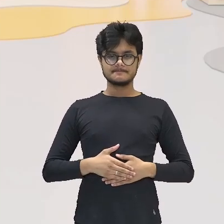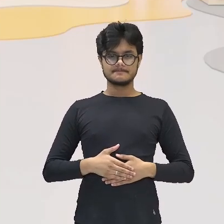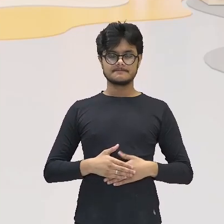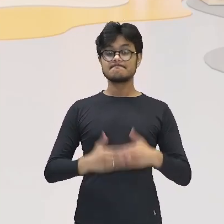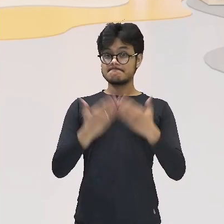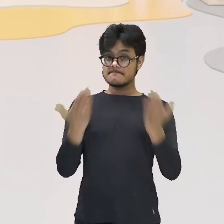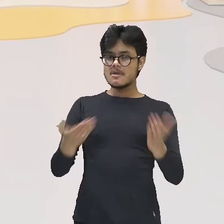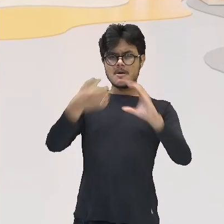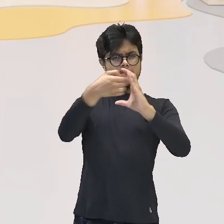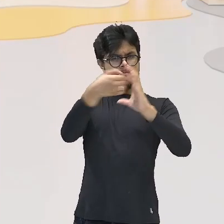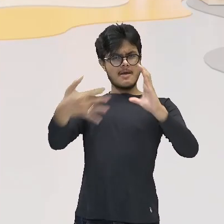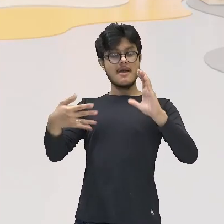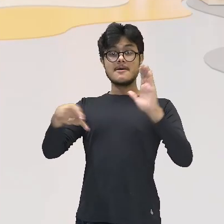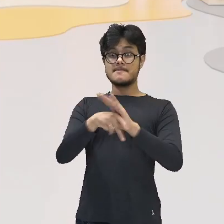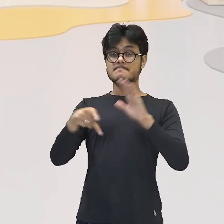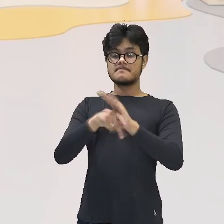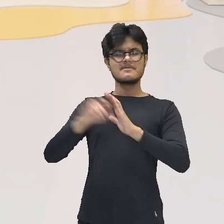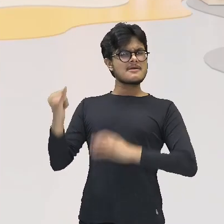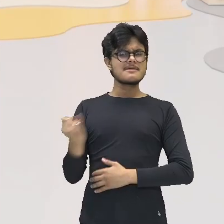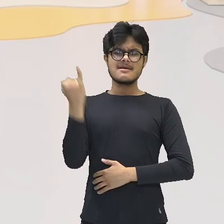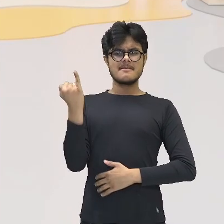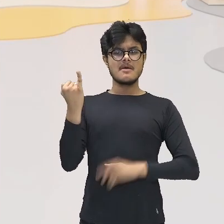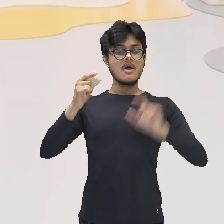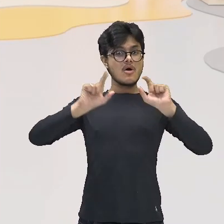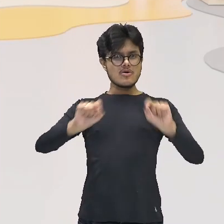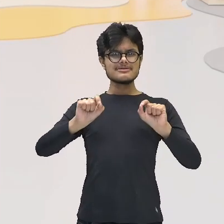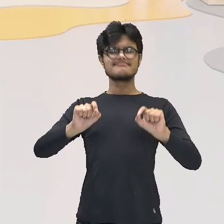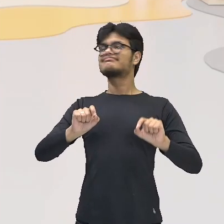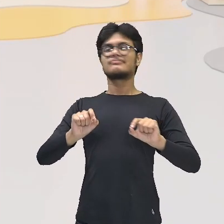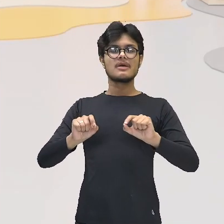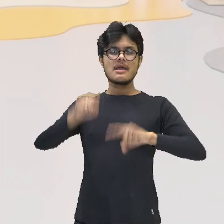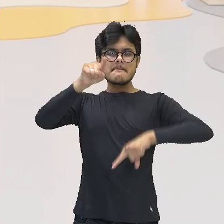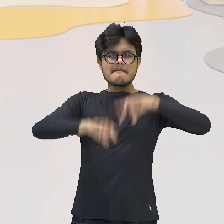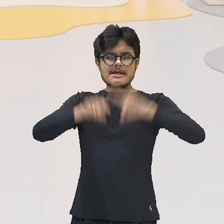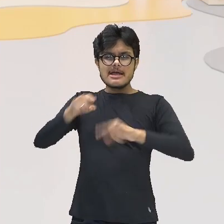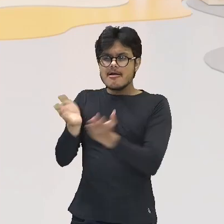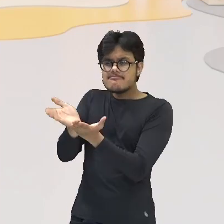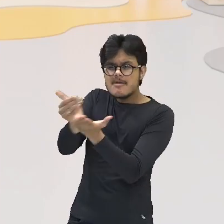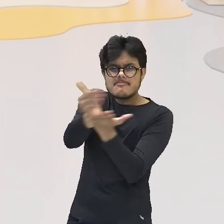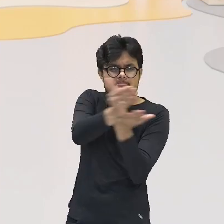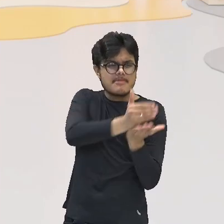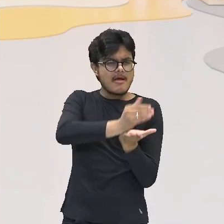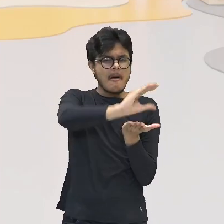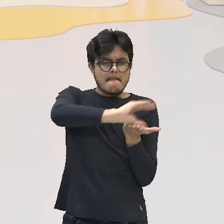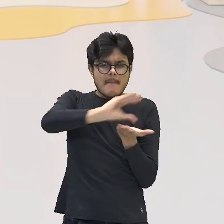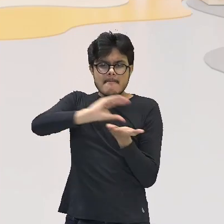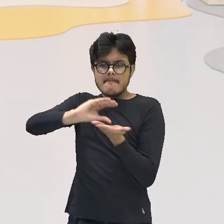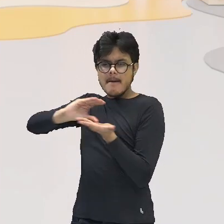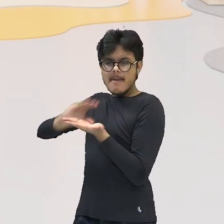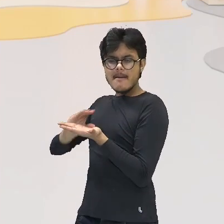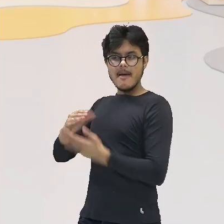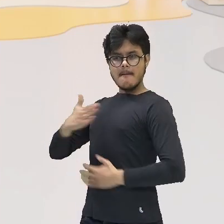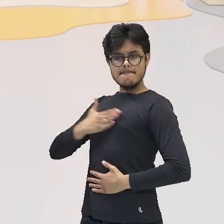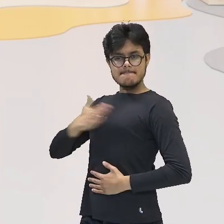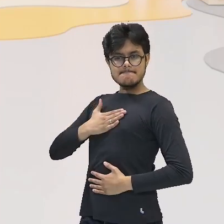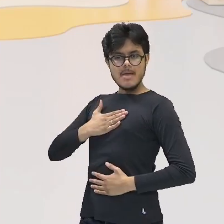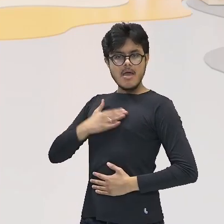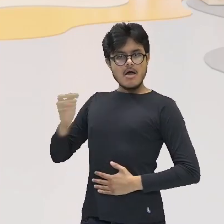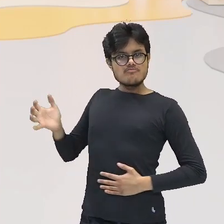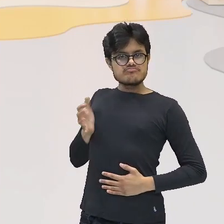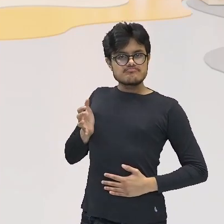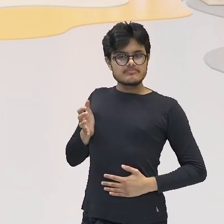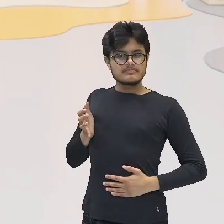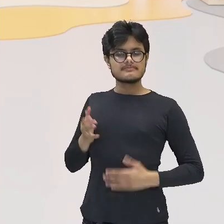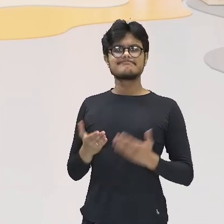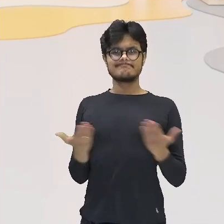essa característica de acumular metais preciosos como forma de riqueza